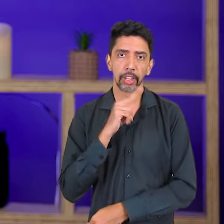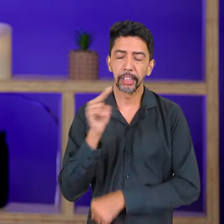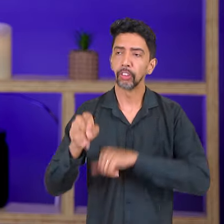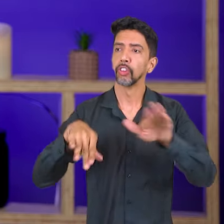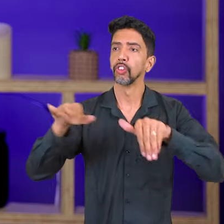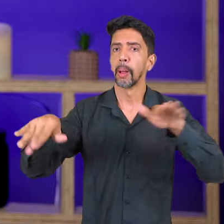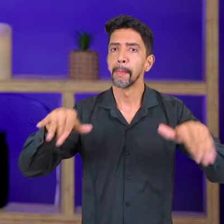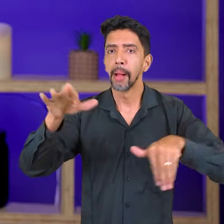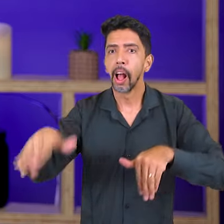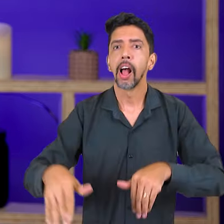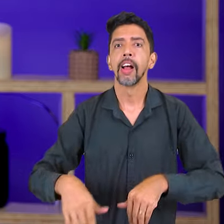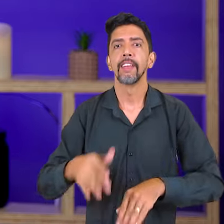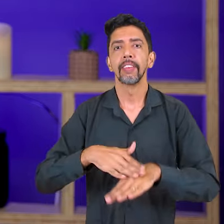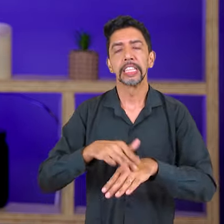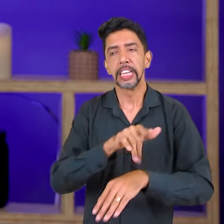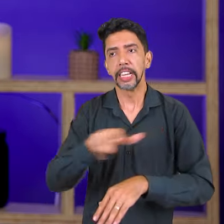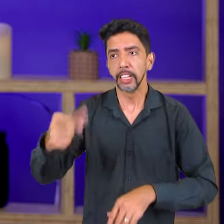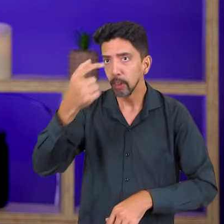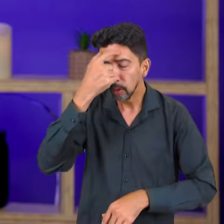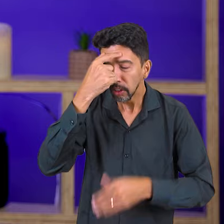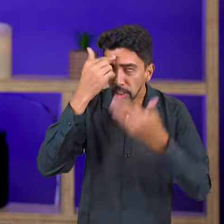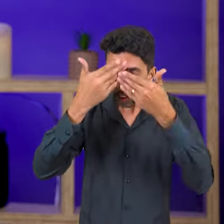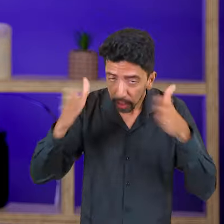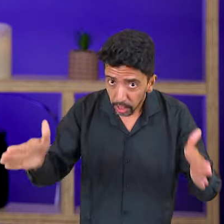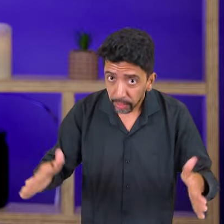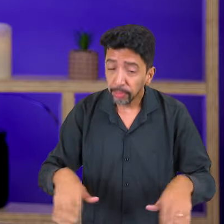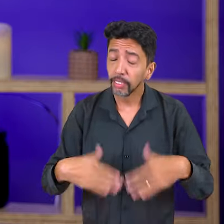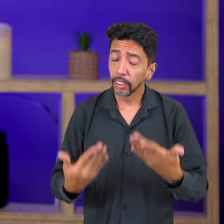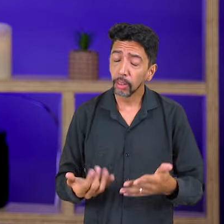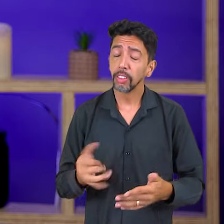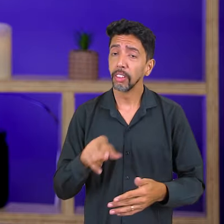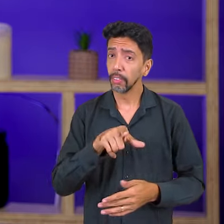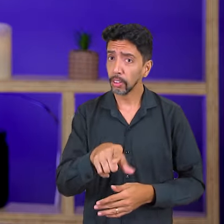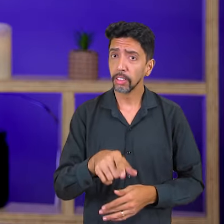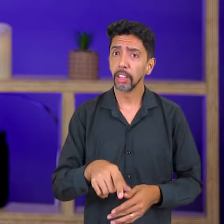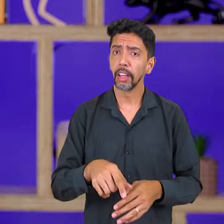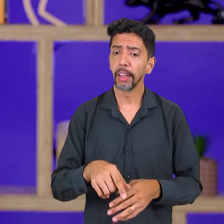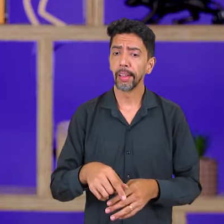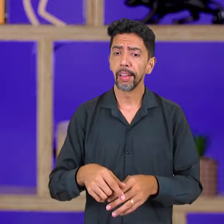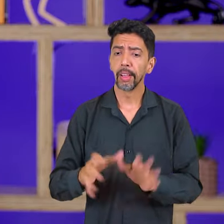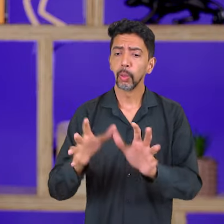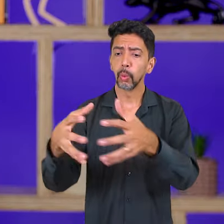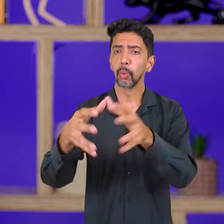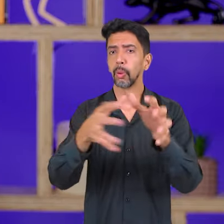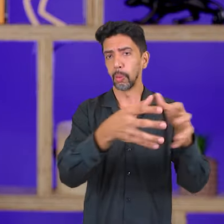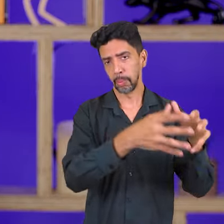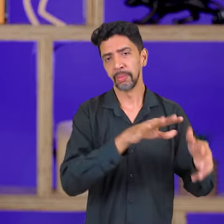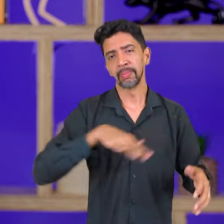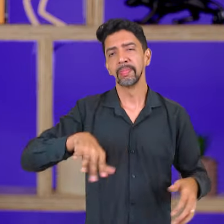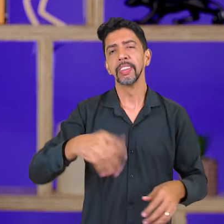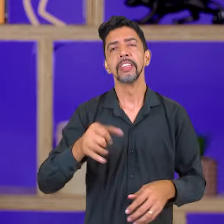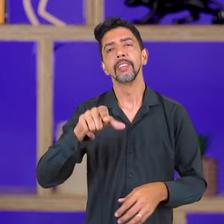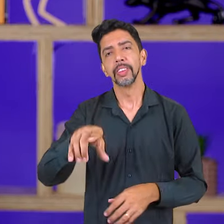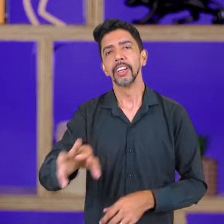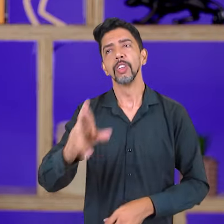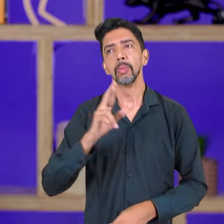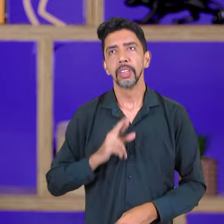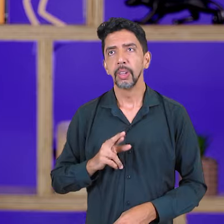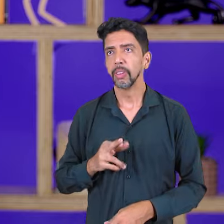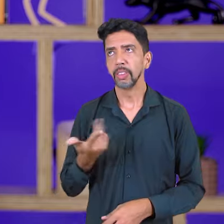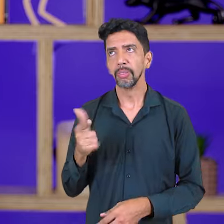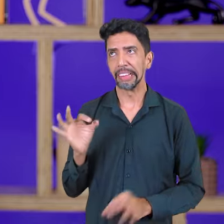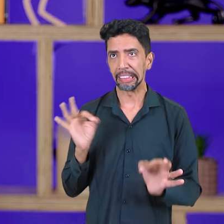você que respondeu dessa forma dá sim para mudar a sua situação o caminho já já nós vamos colocar aqui